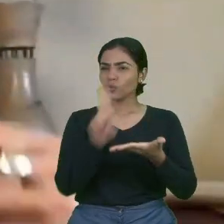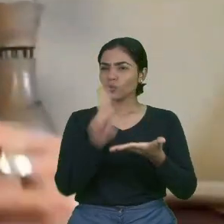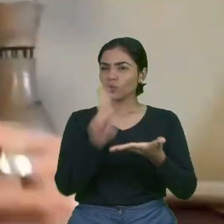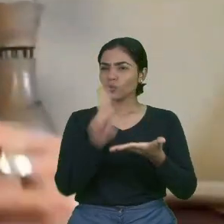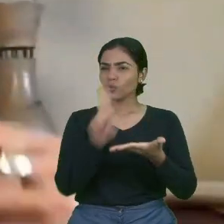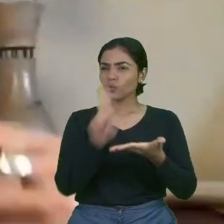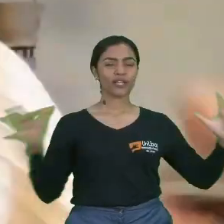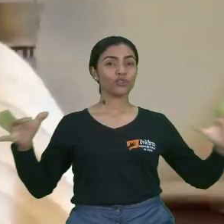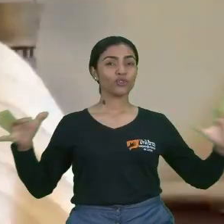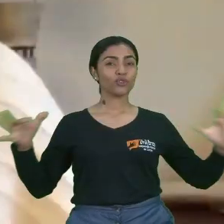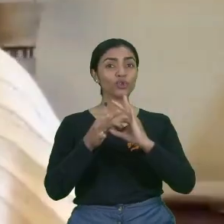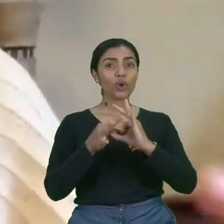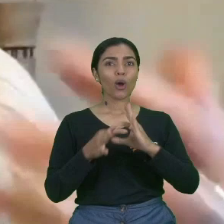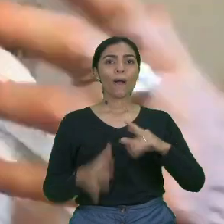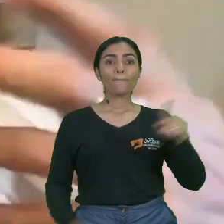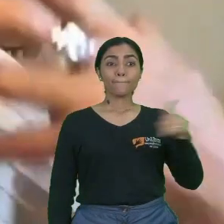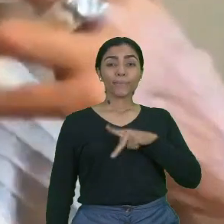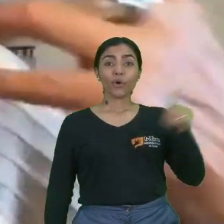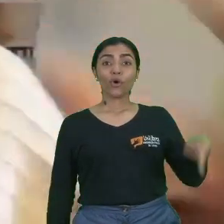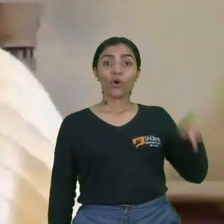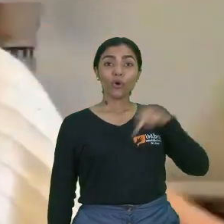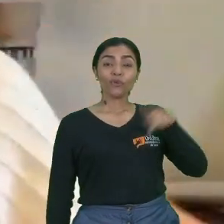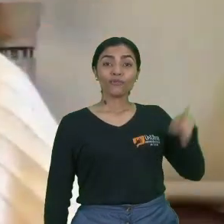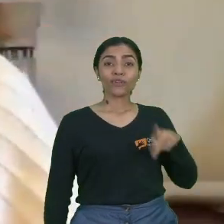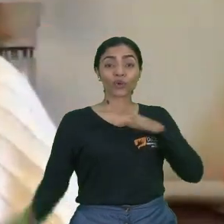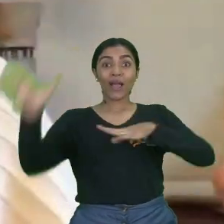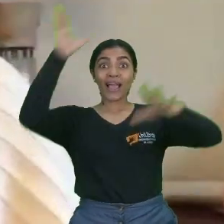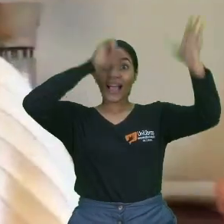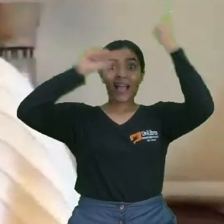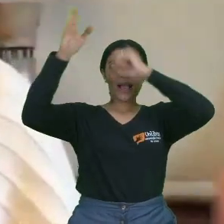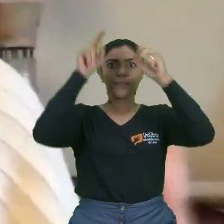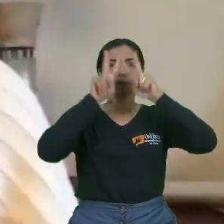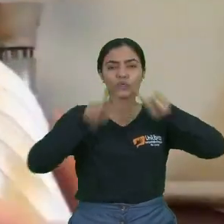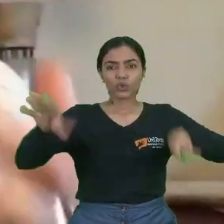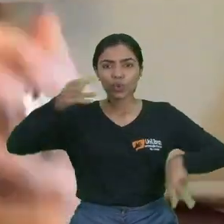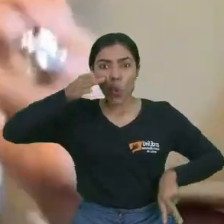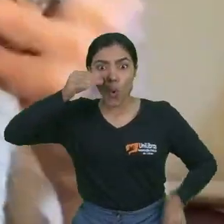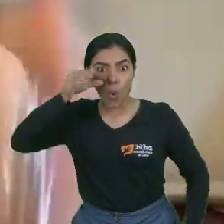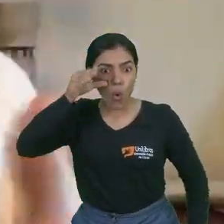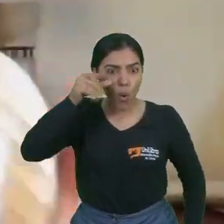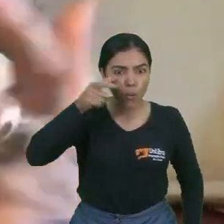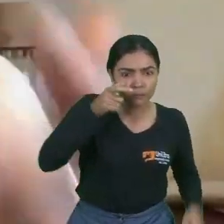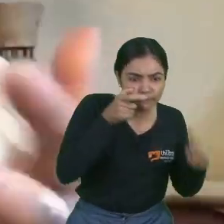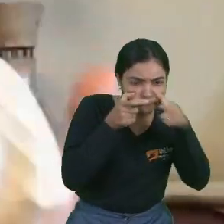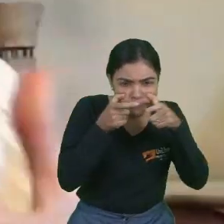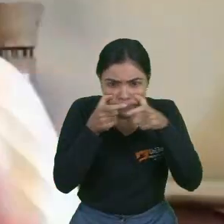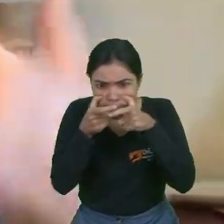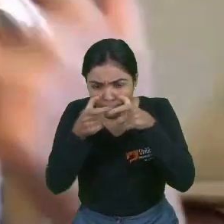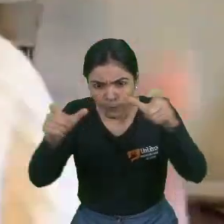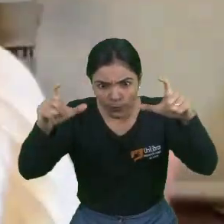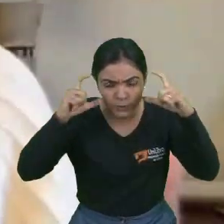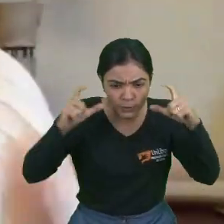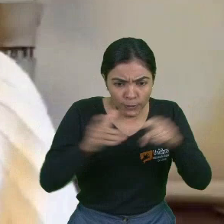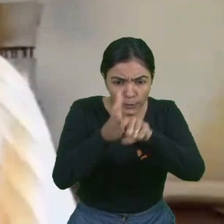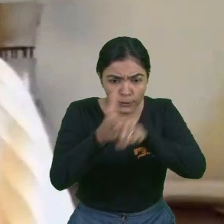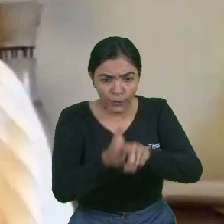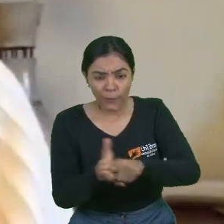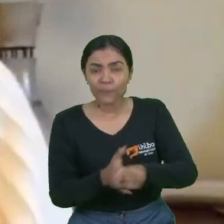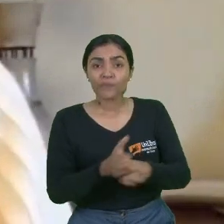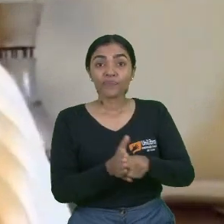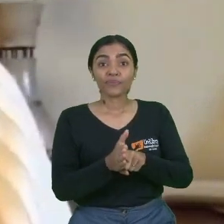de professora E atencioso diário investigativo ela tá botando ali está